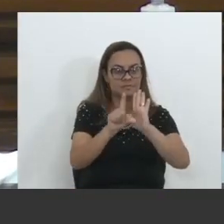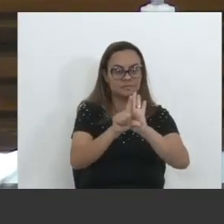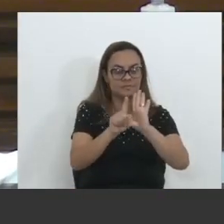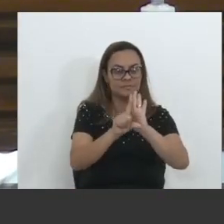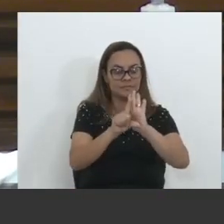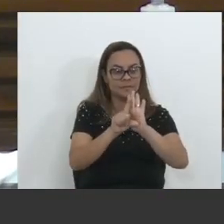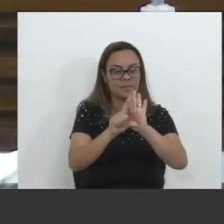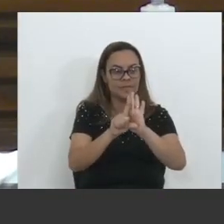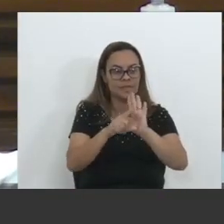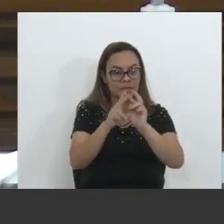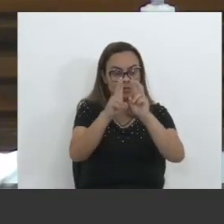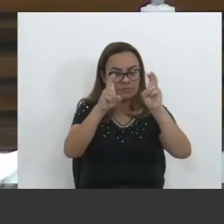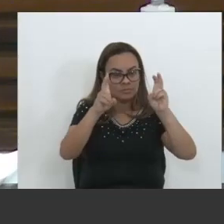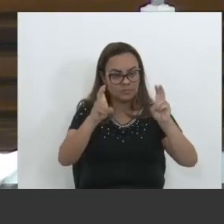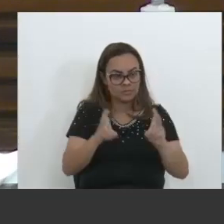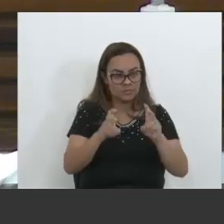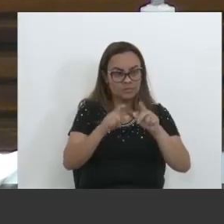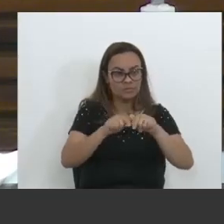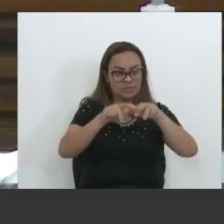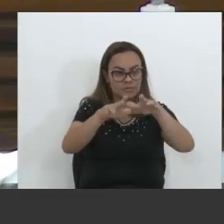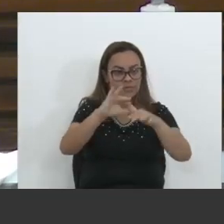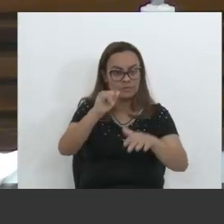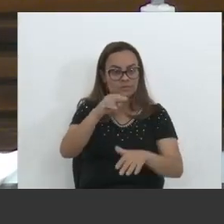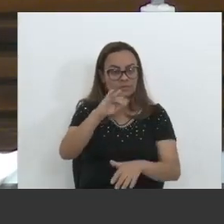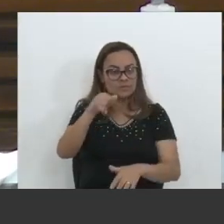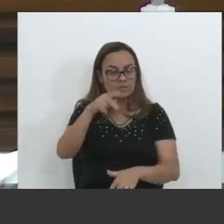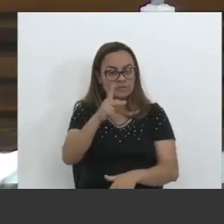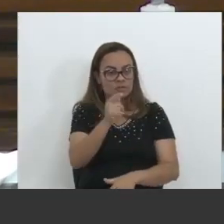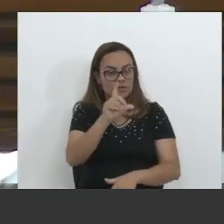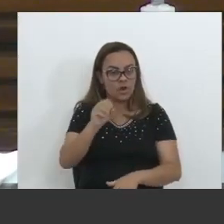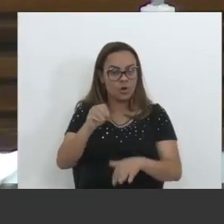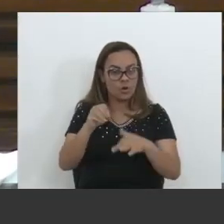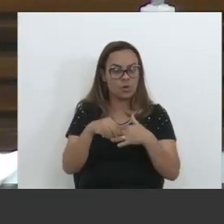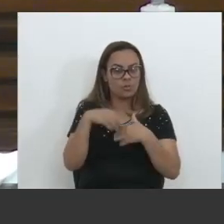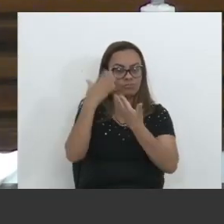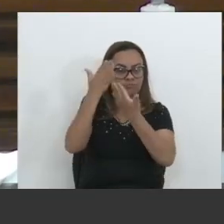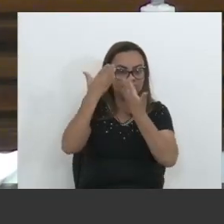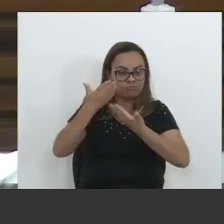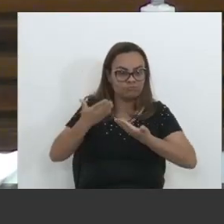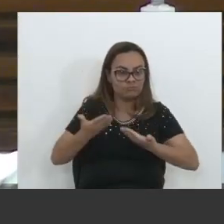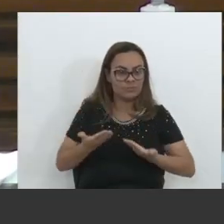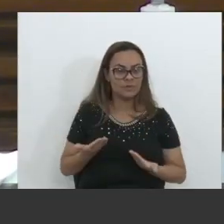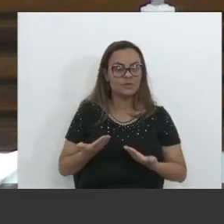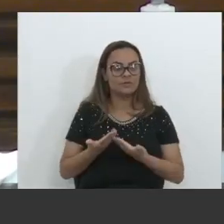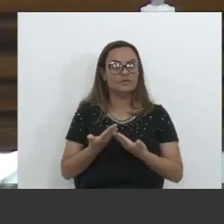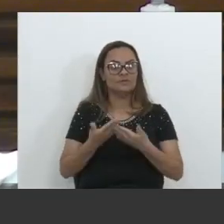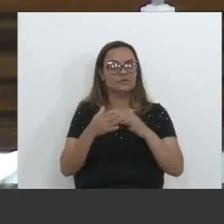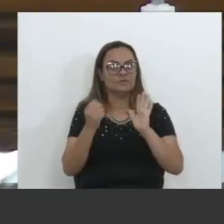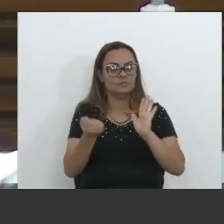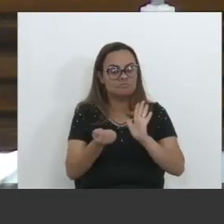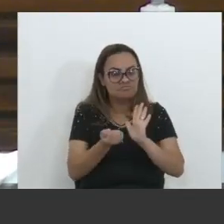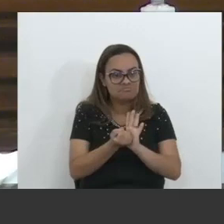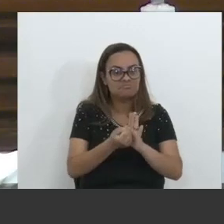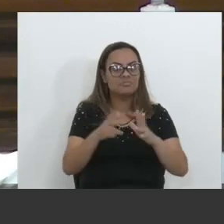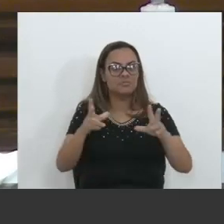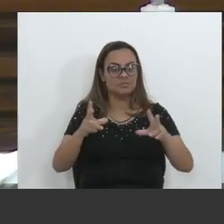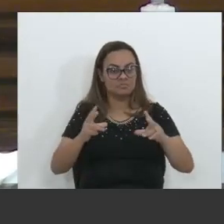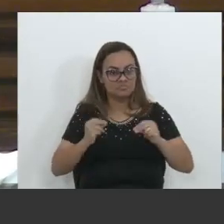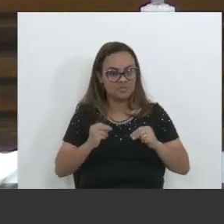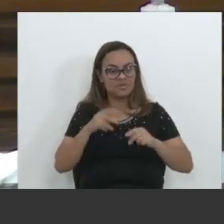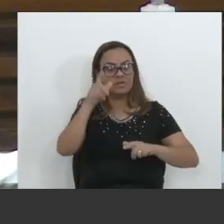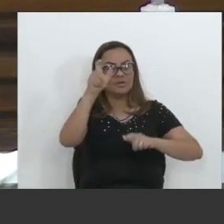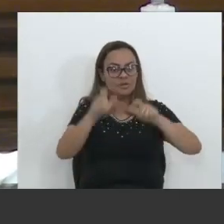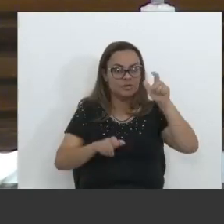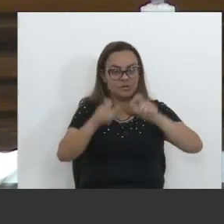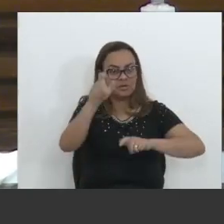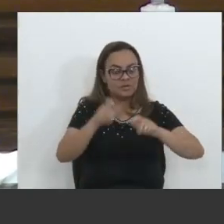Cidadão guarulhense ao Jorginho foi uma honra para mim é uma honra para mim porque é um título merecido Às vezes tem pessoas que ganham um